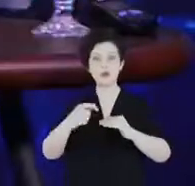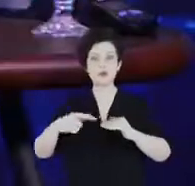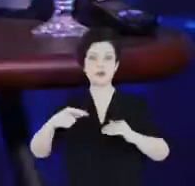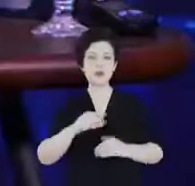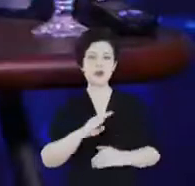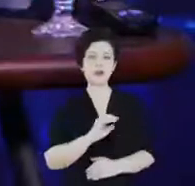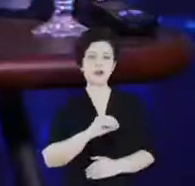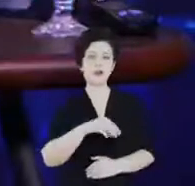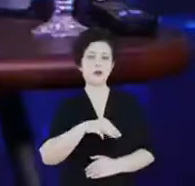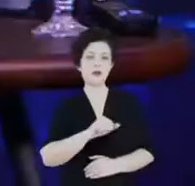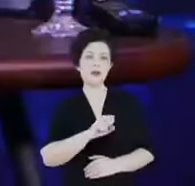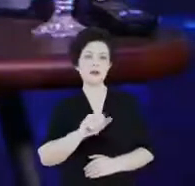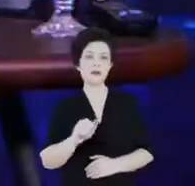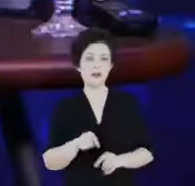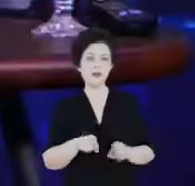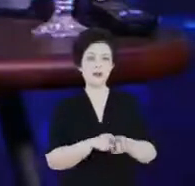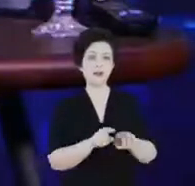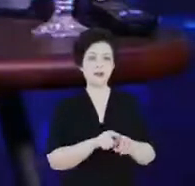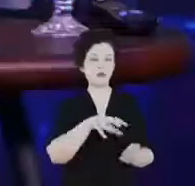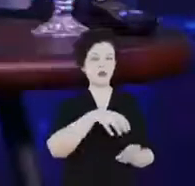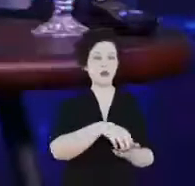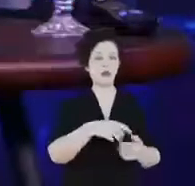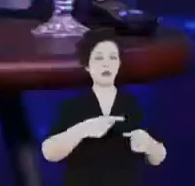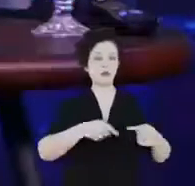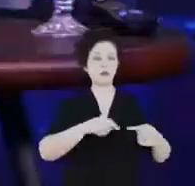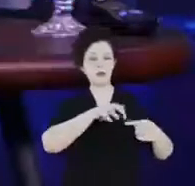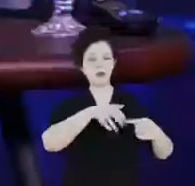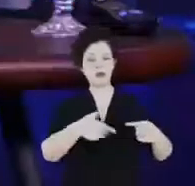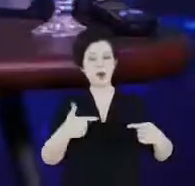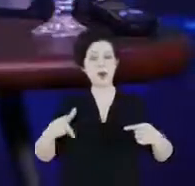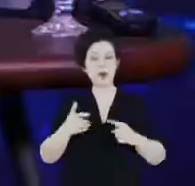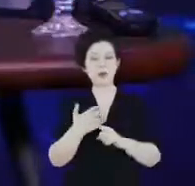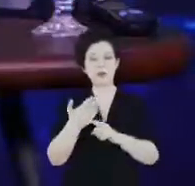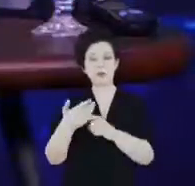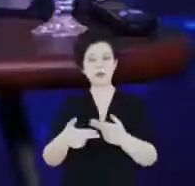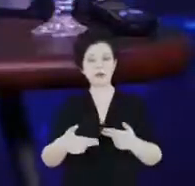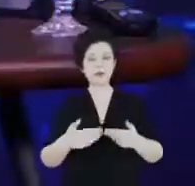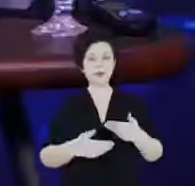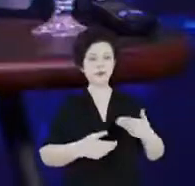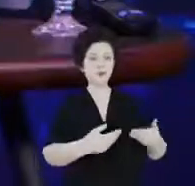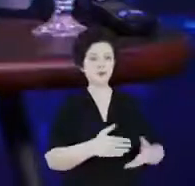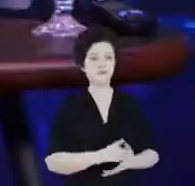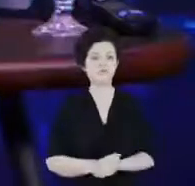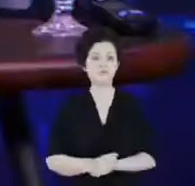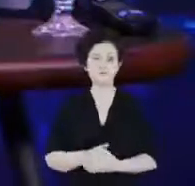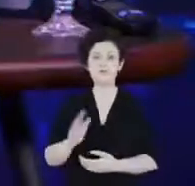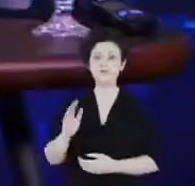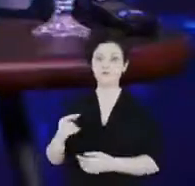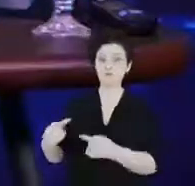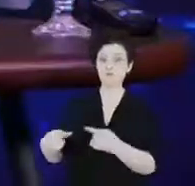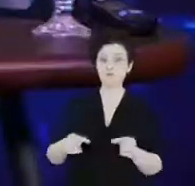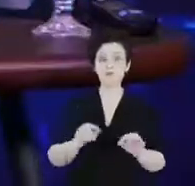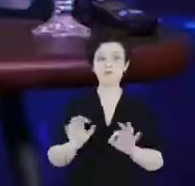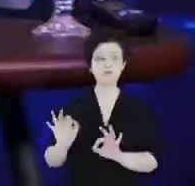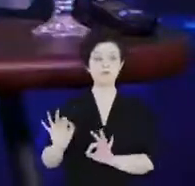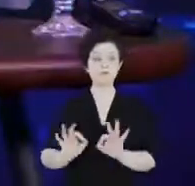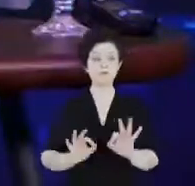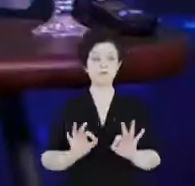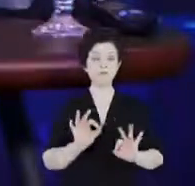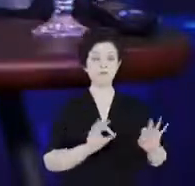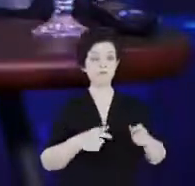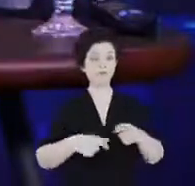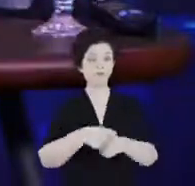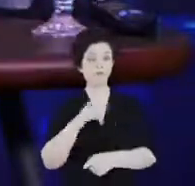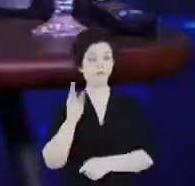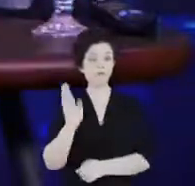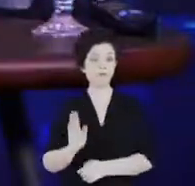pequenas centrais hidrelétricas e outras tecnologias que vierem. A gente está falando já na preparação do mercado brasileiro